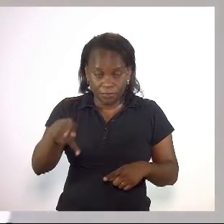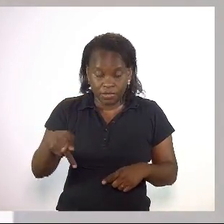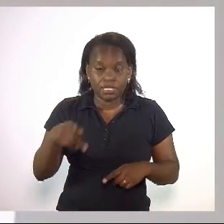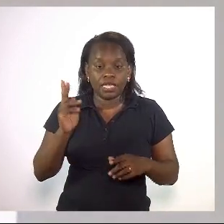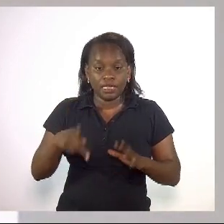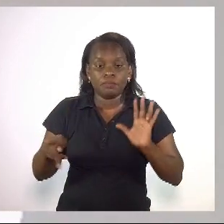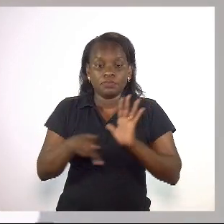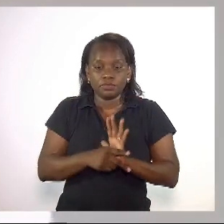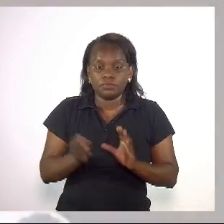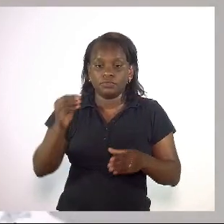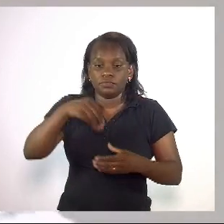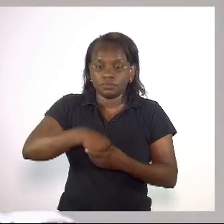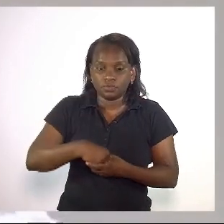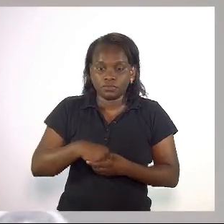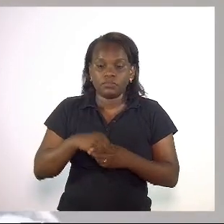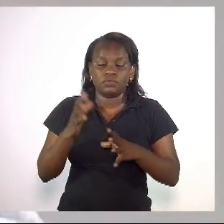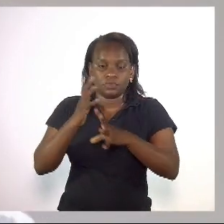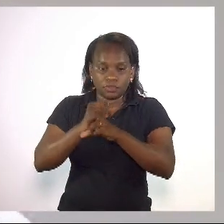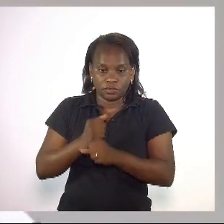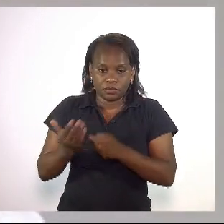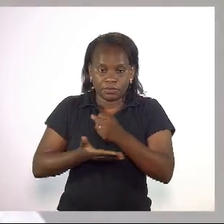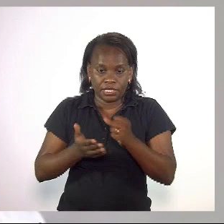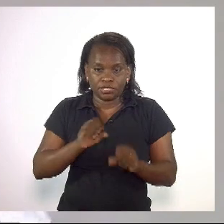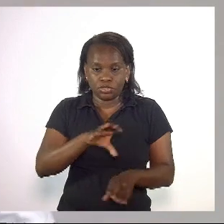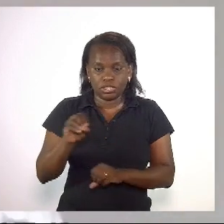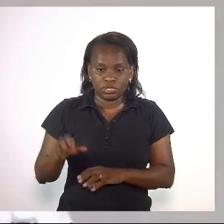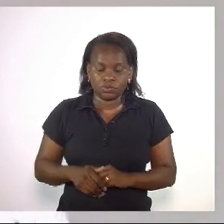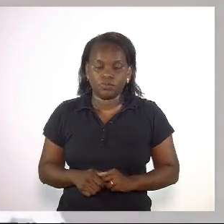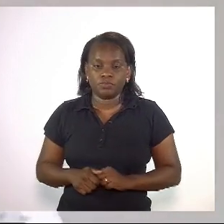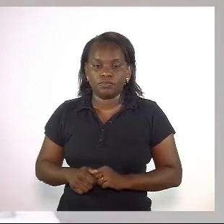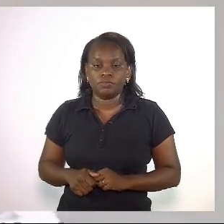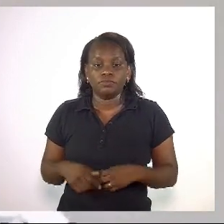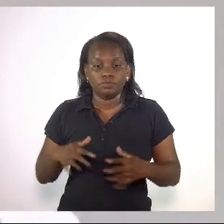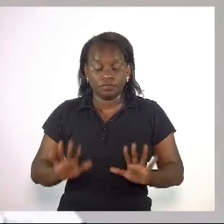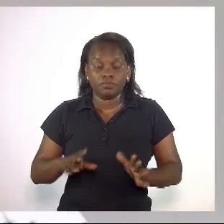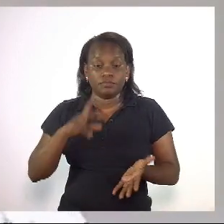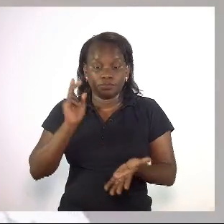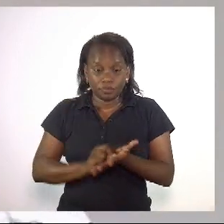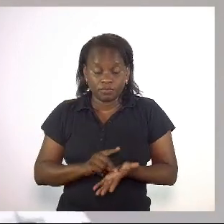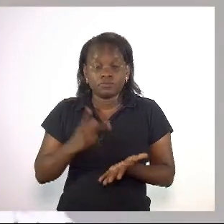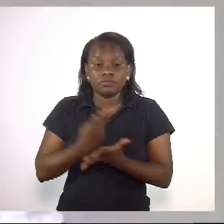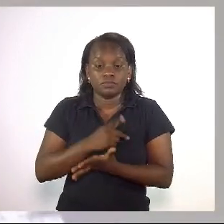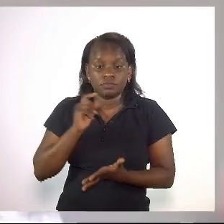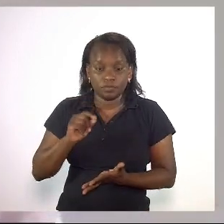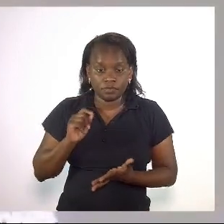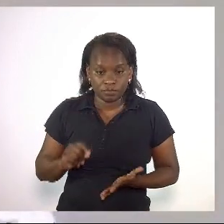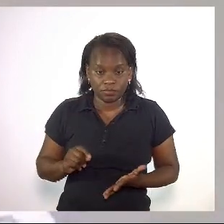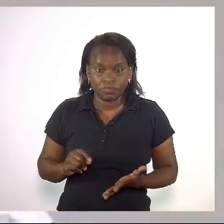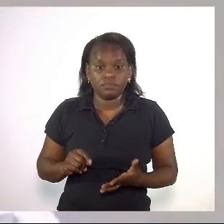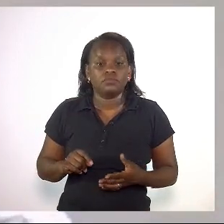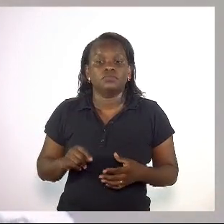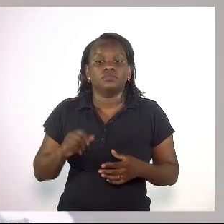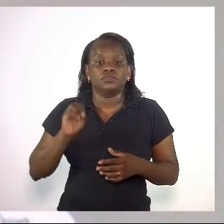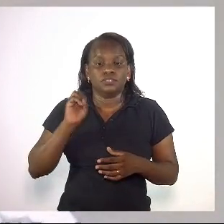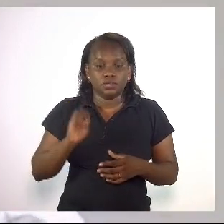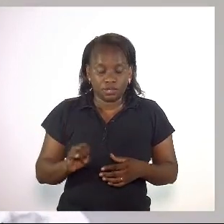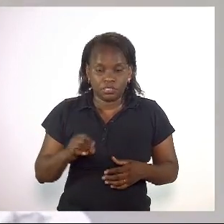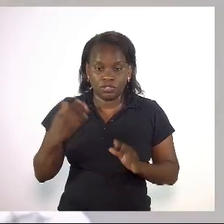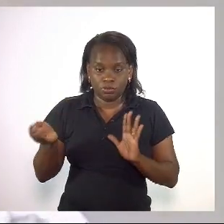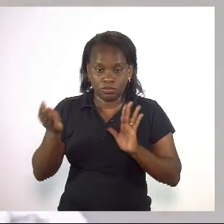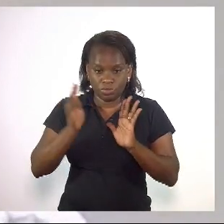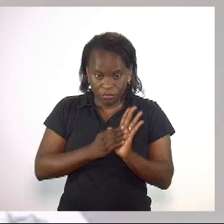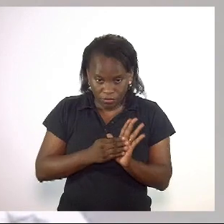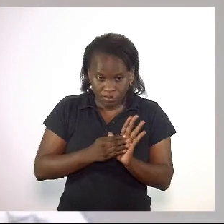índice do cálculo da base da educação. Então, o que, na verdade, acaba ocorrendo é que, se eu colocar o FECP